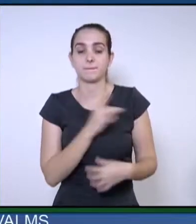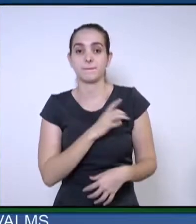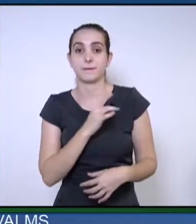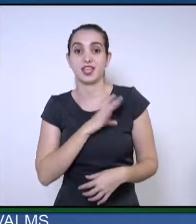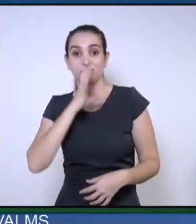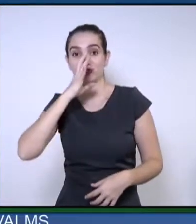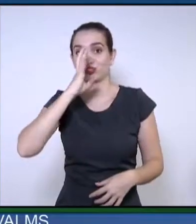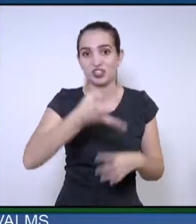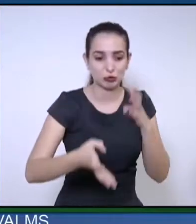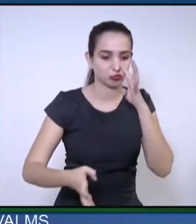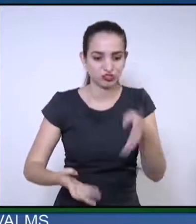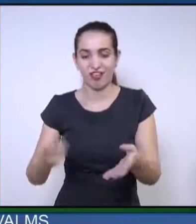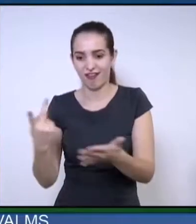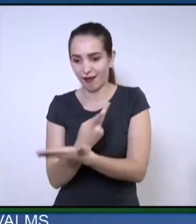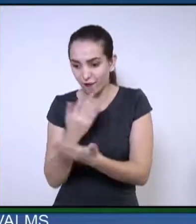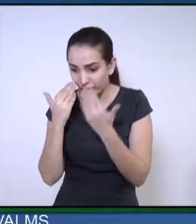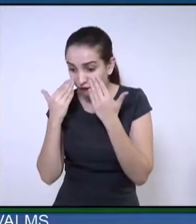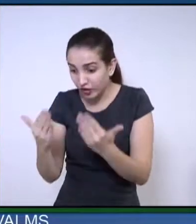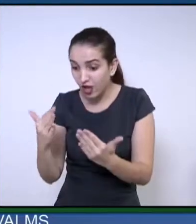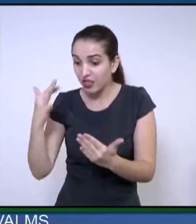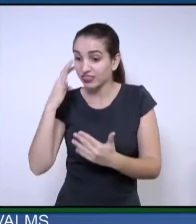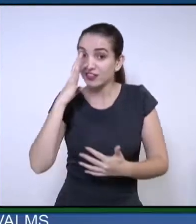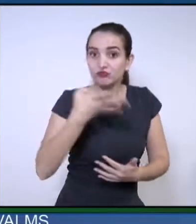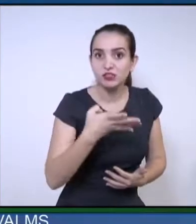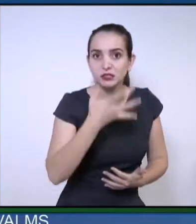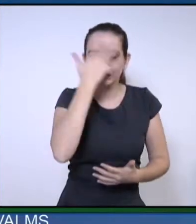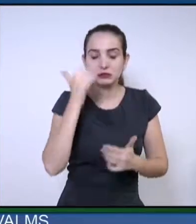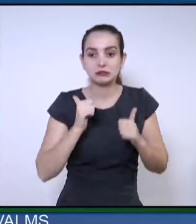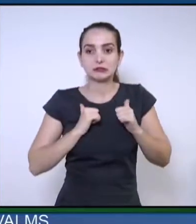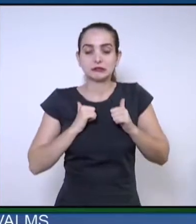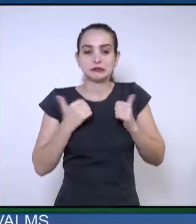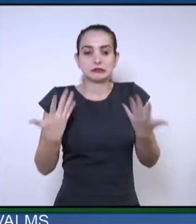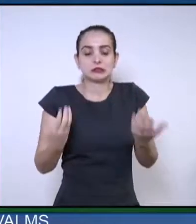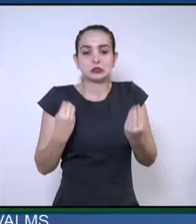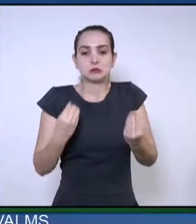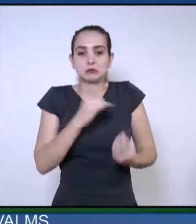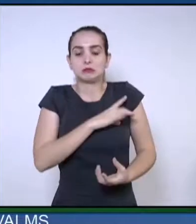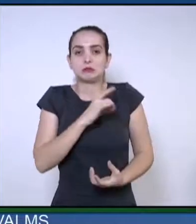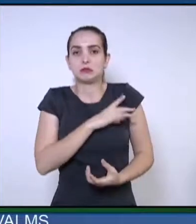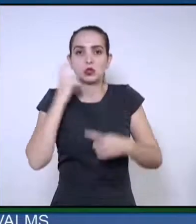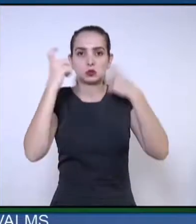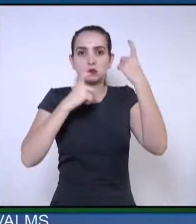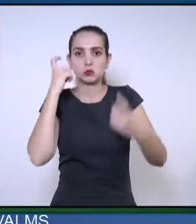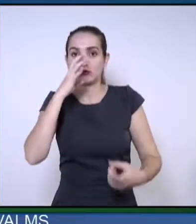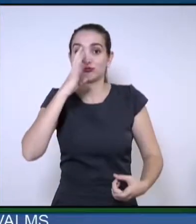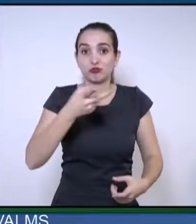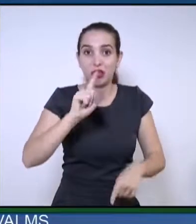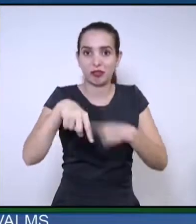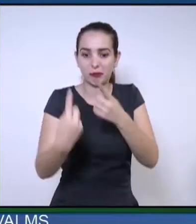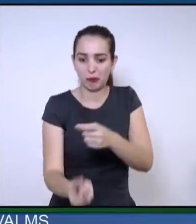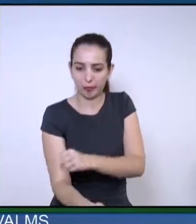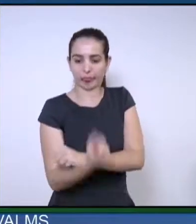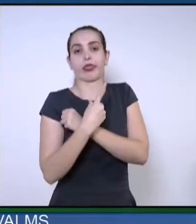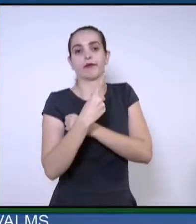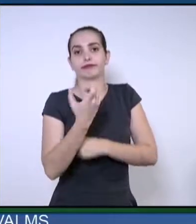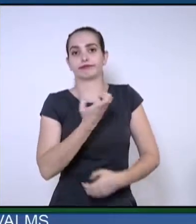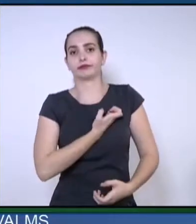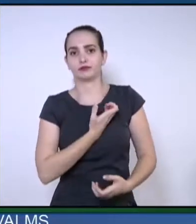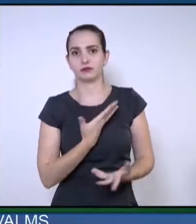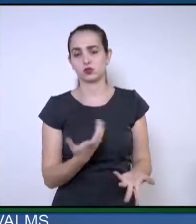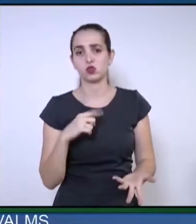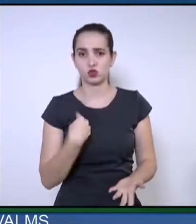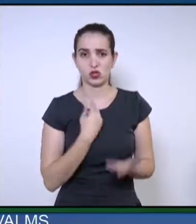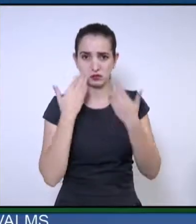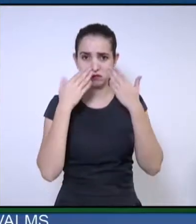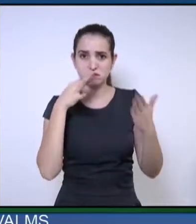os horrores do crime que está acontecendo no Rio de Janeiro e que também acontece em todo o país. Nós vemos aqui na nossa